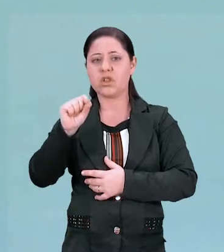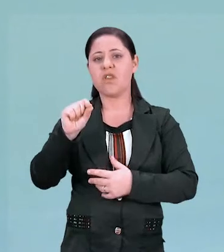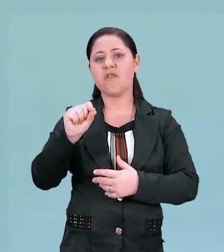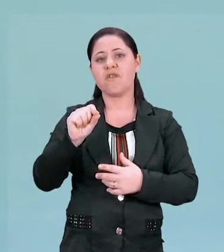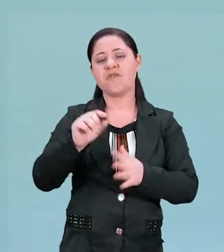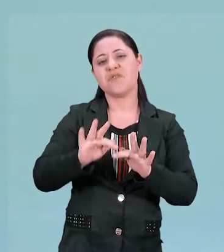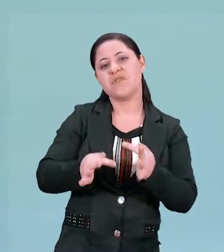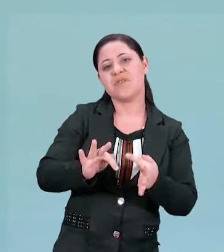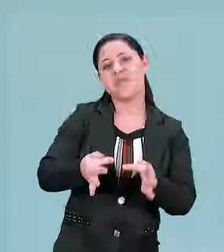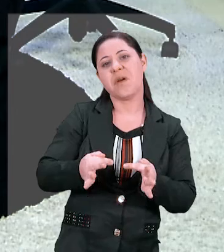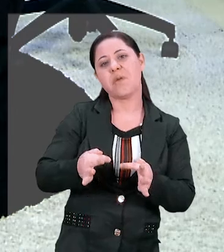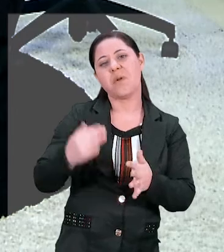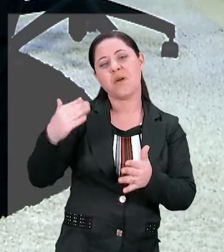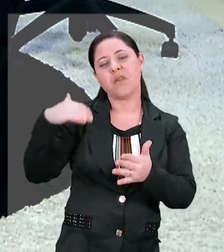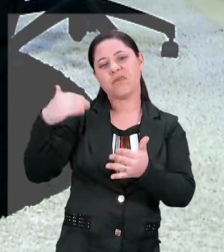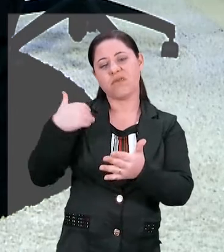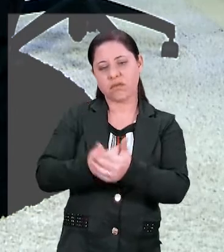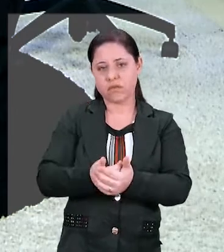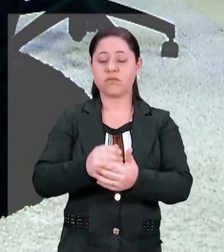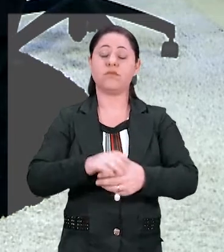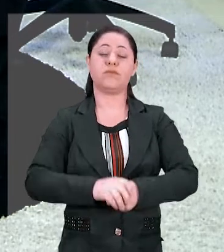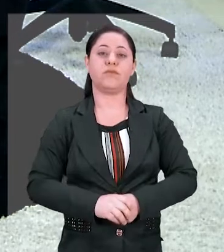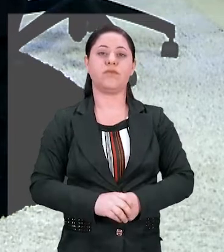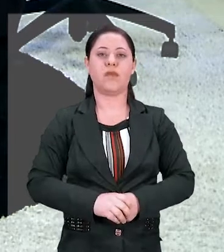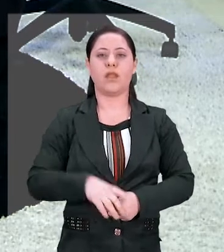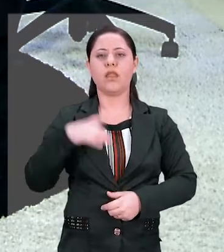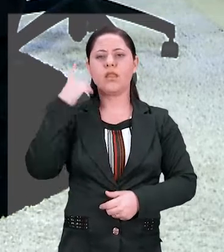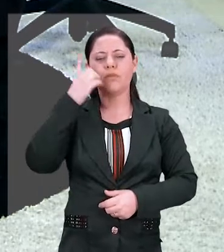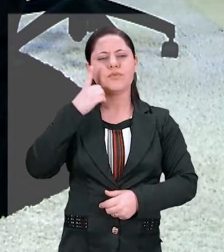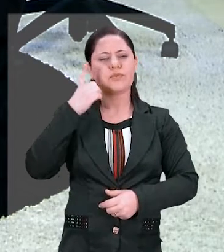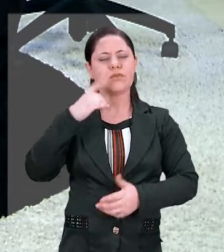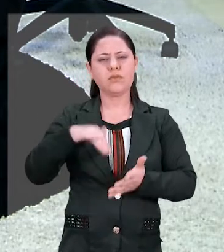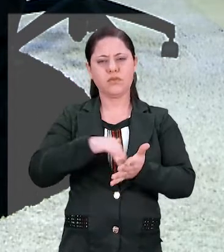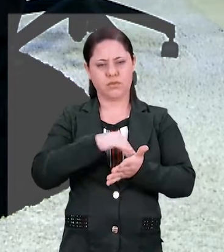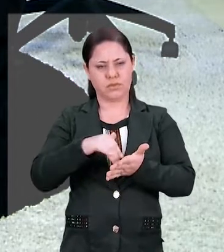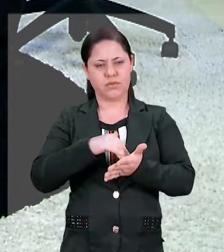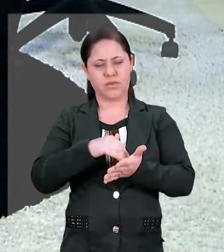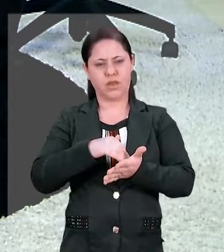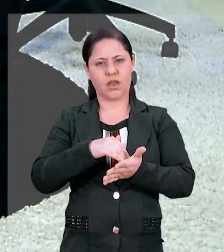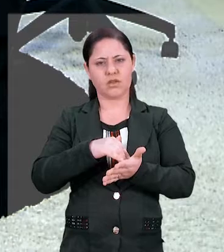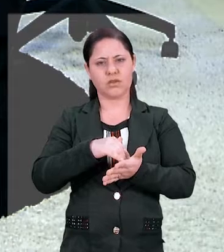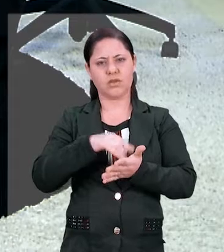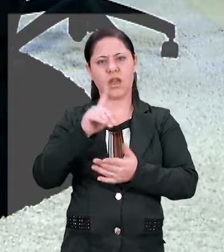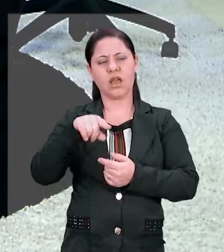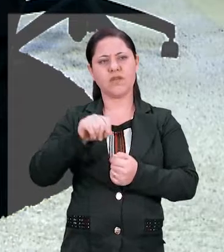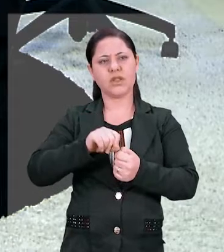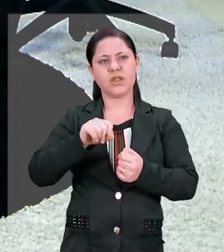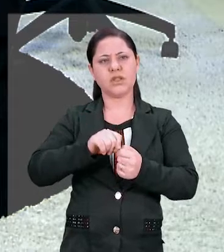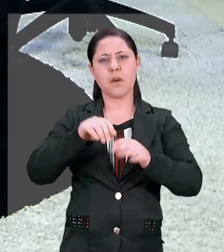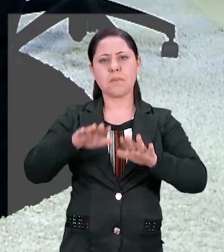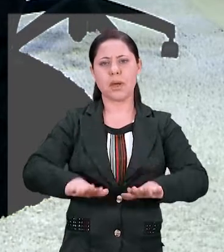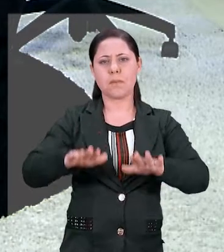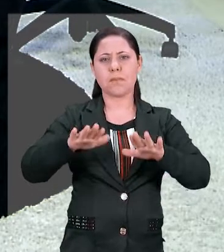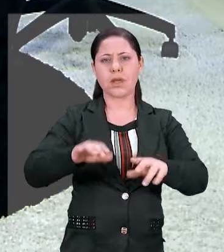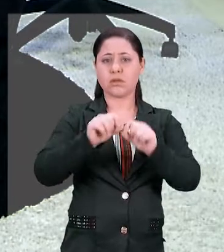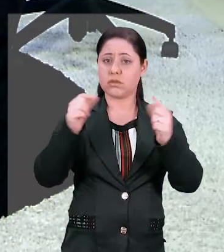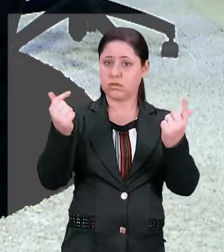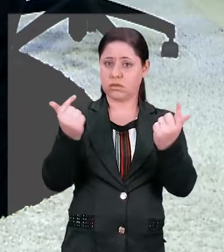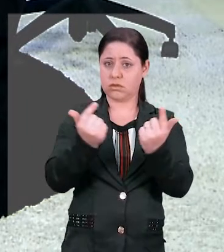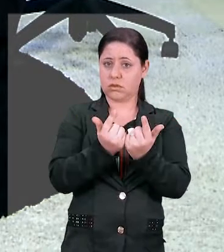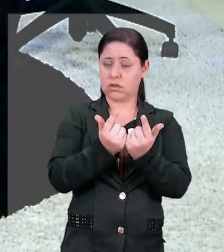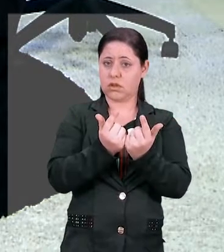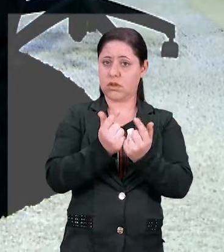muitos anos. O deputado, secretário, o deputado fez uma manifestação na Assembleia